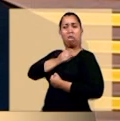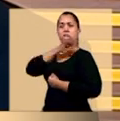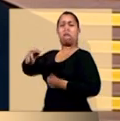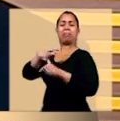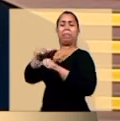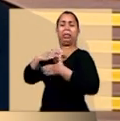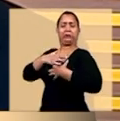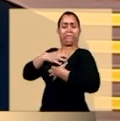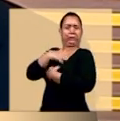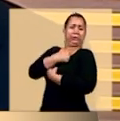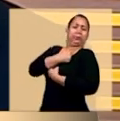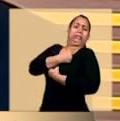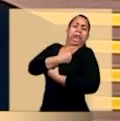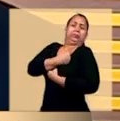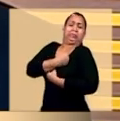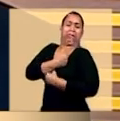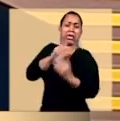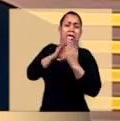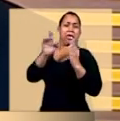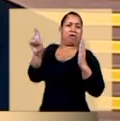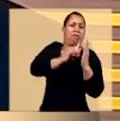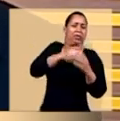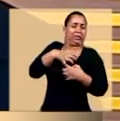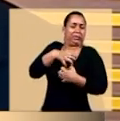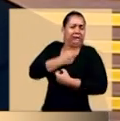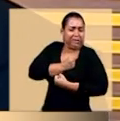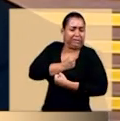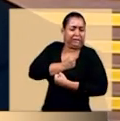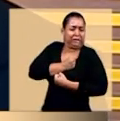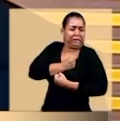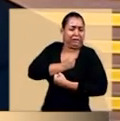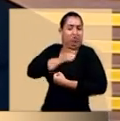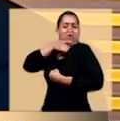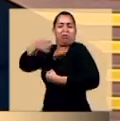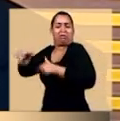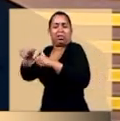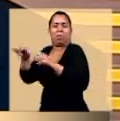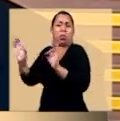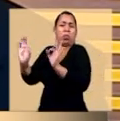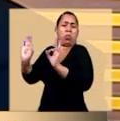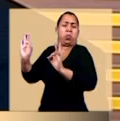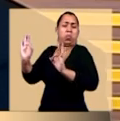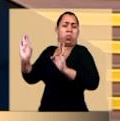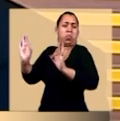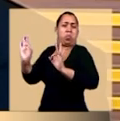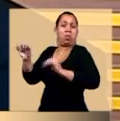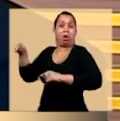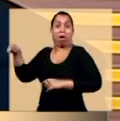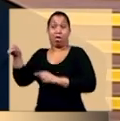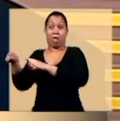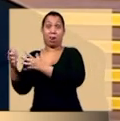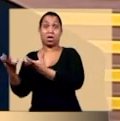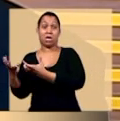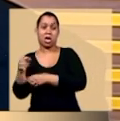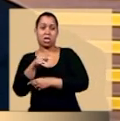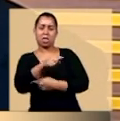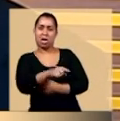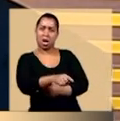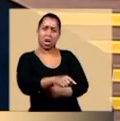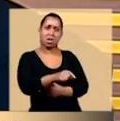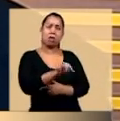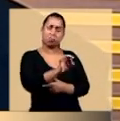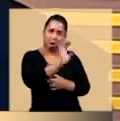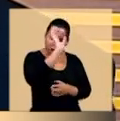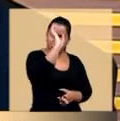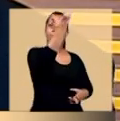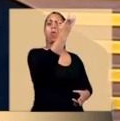horror em ir para o trabalho. Então, ela volta para casa não querendo voltar para o trabalho. A ideia, o desejo do assediador é minar essa pessoa para que